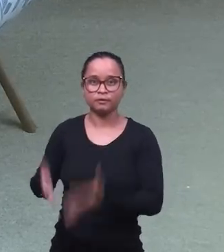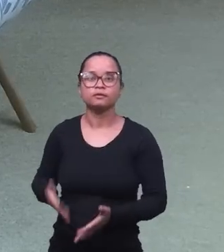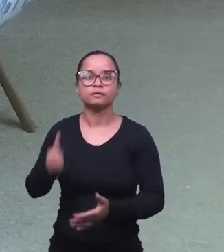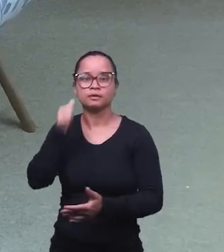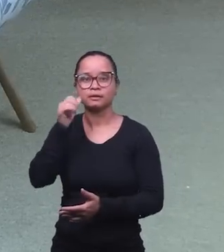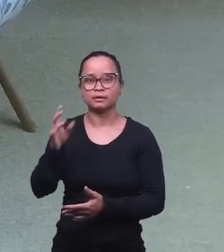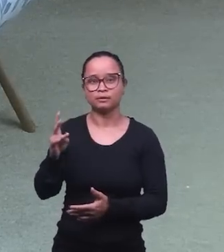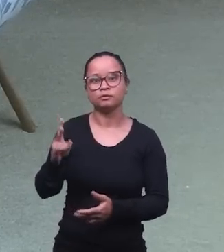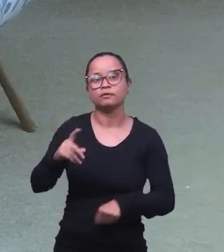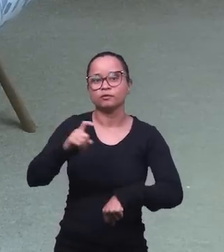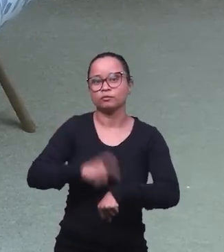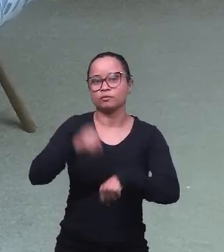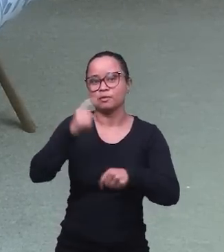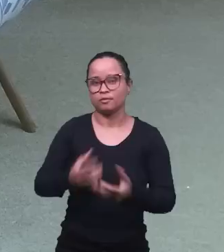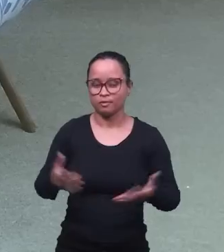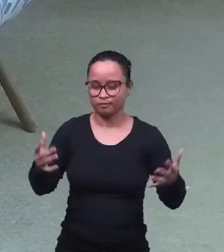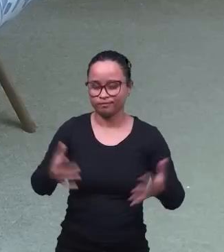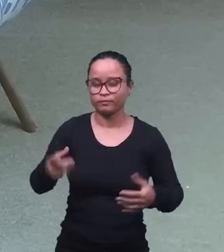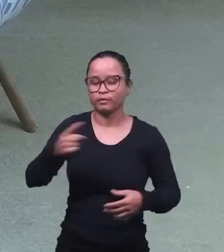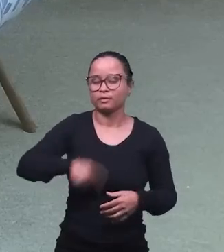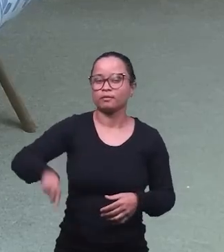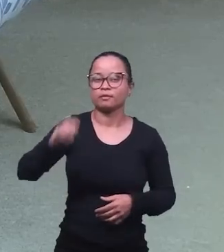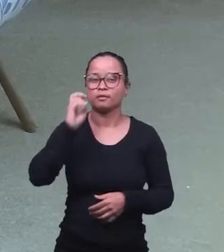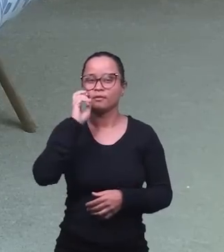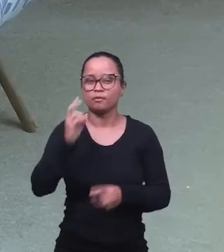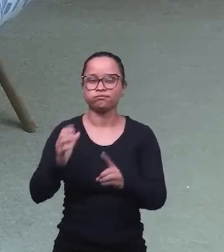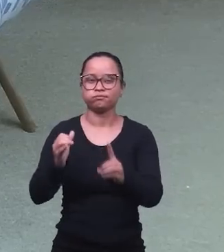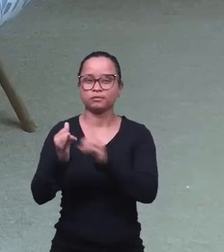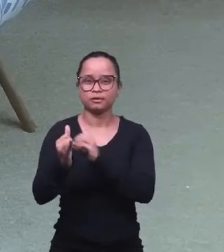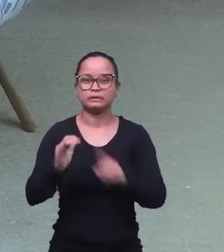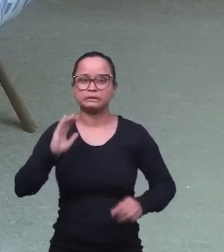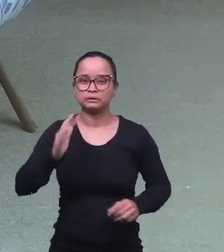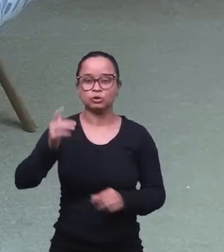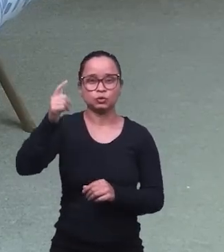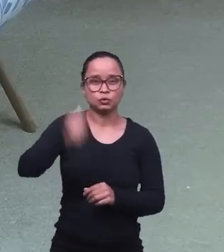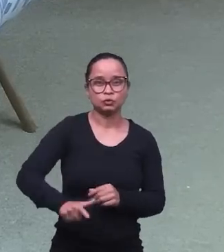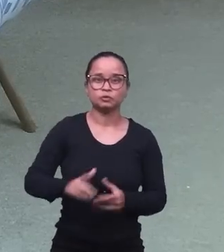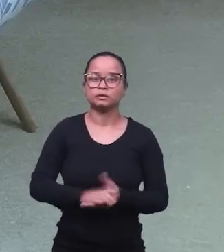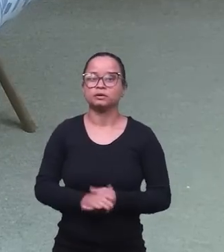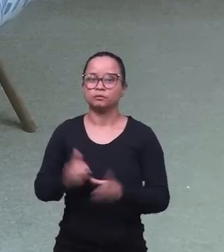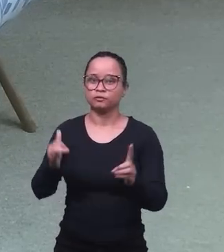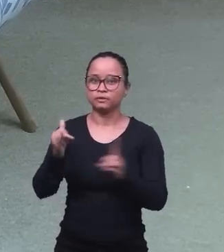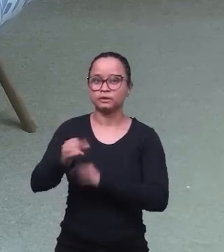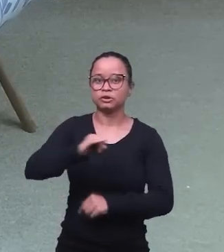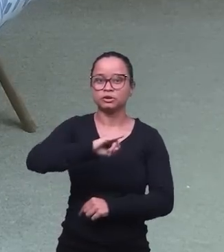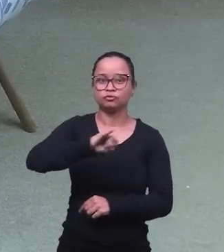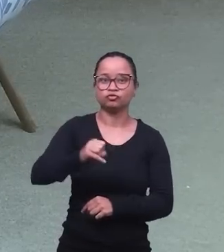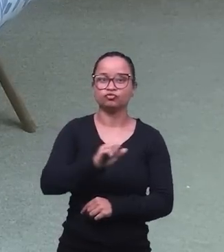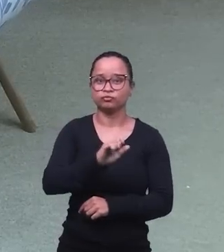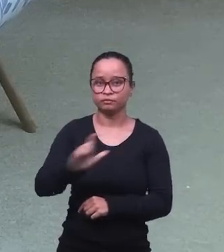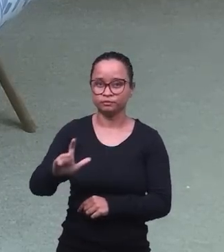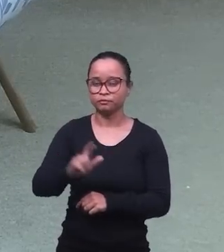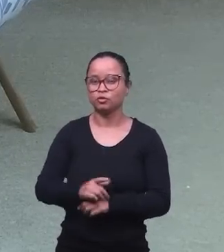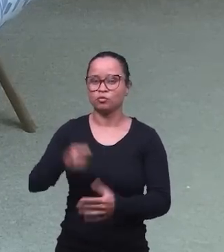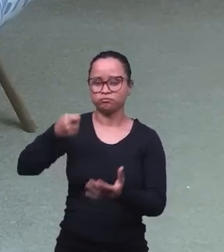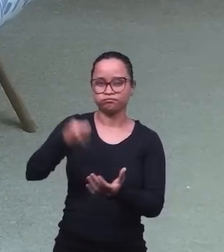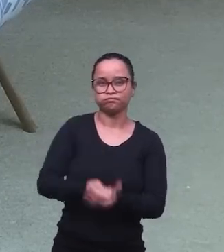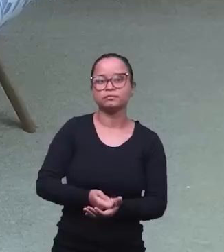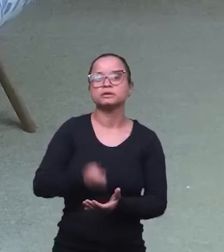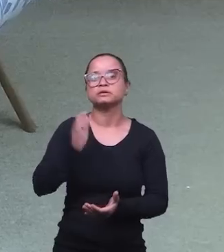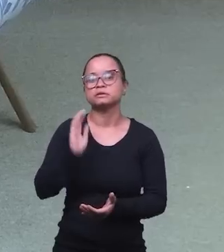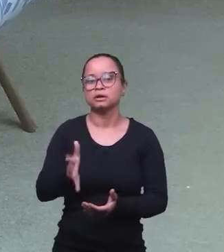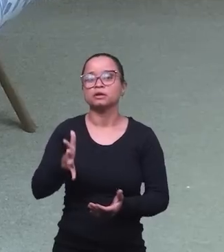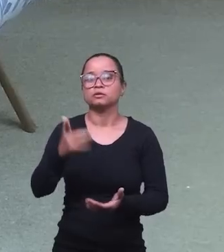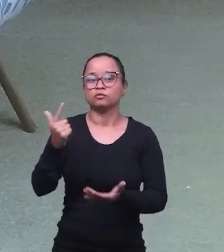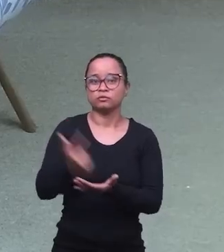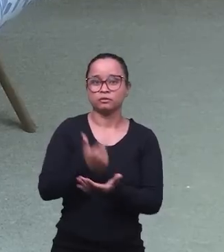da noiva, nesta última hora. E nós vemos a profecia, mais uma vez, a profecia de Joel, sendo